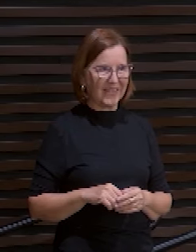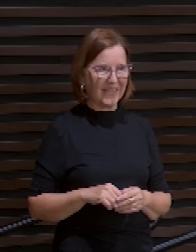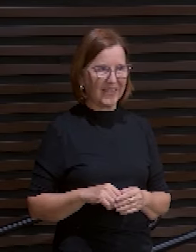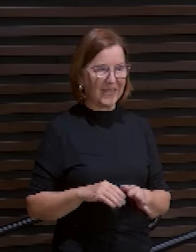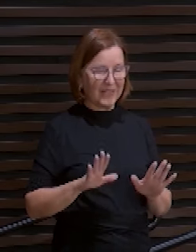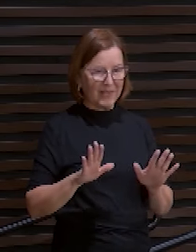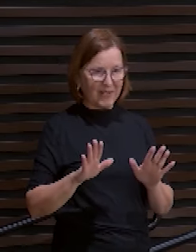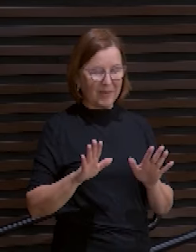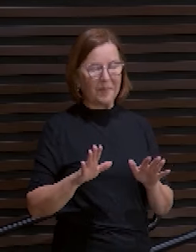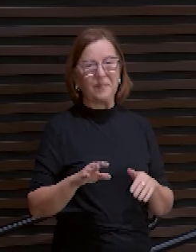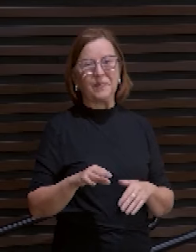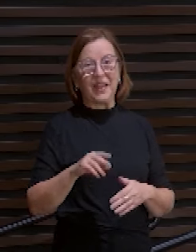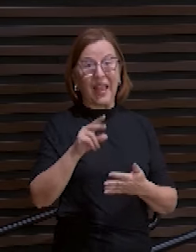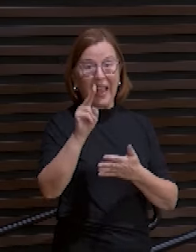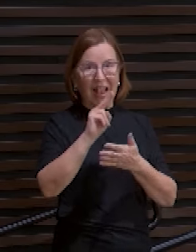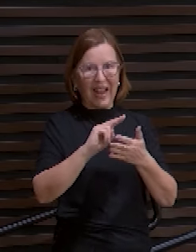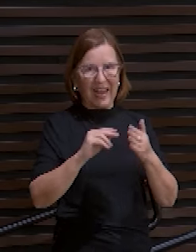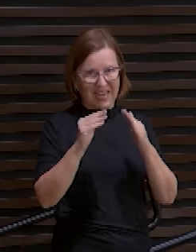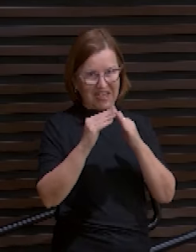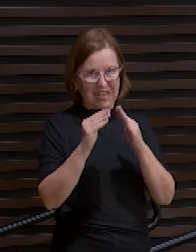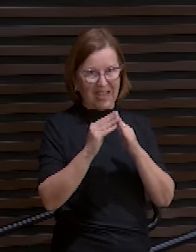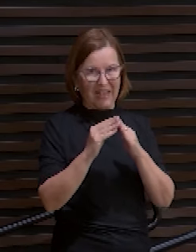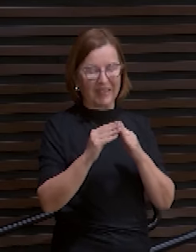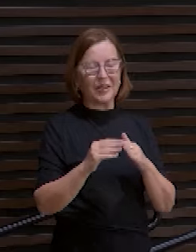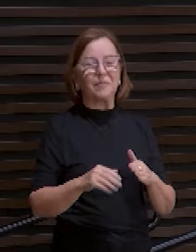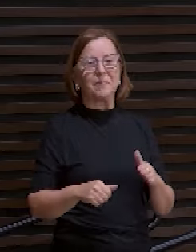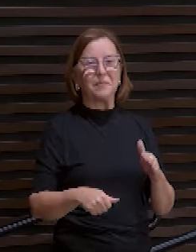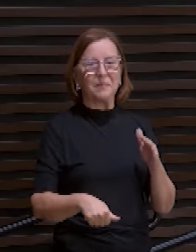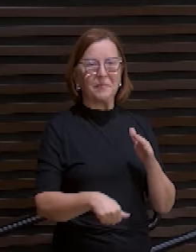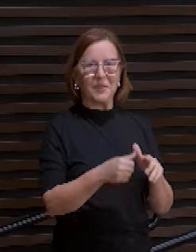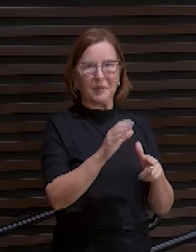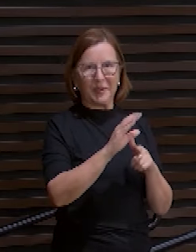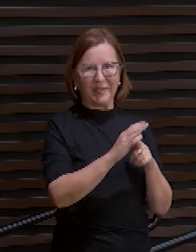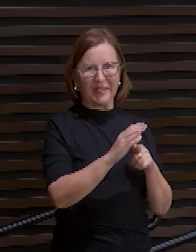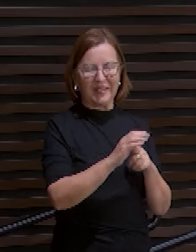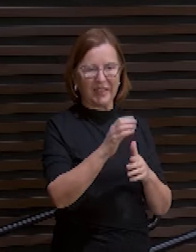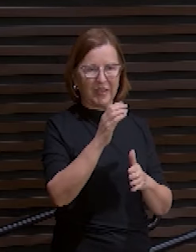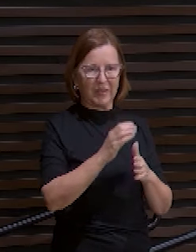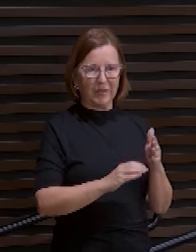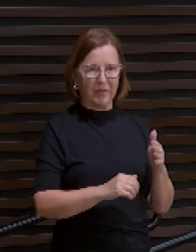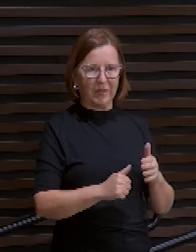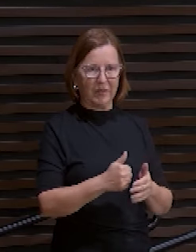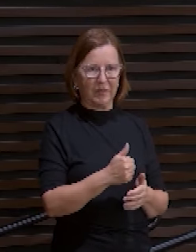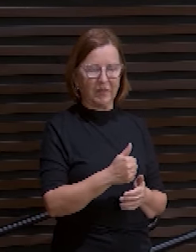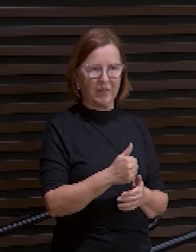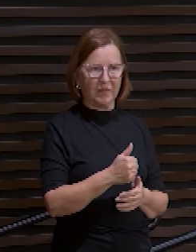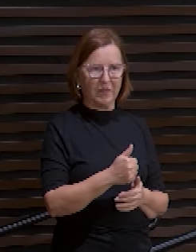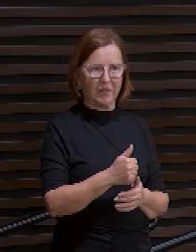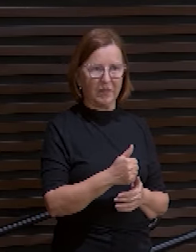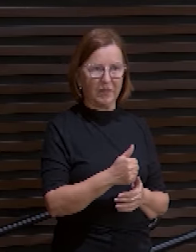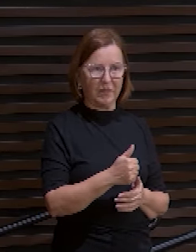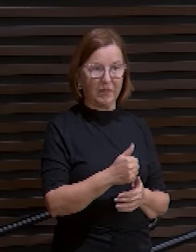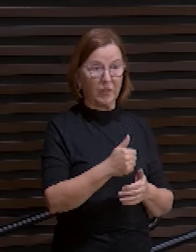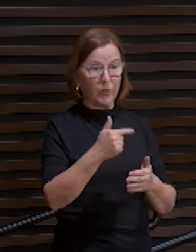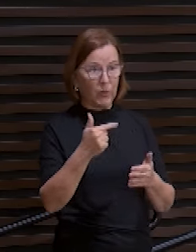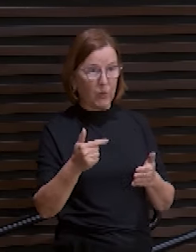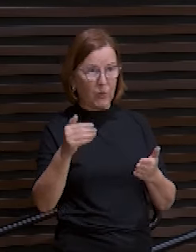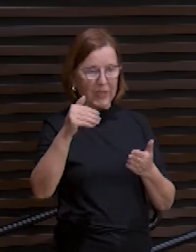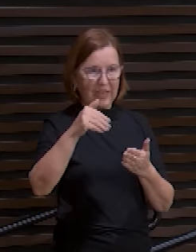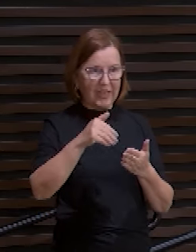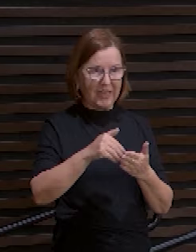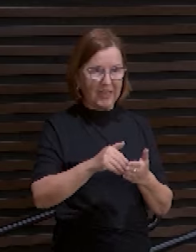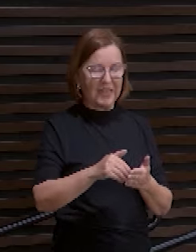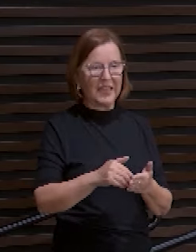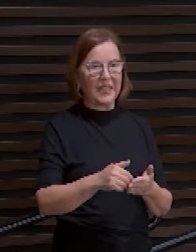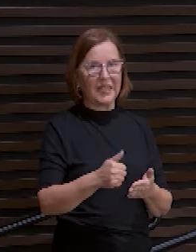primeira Coríntios anote aí primeira Coríntios Capítulo 12 14 capítulos 12